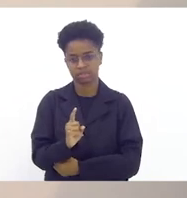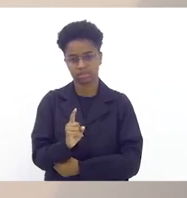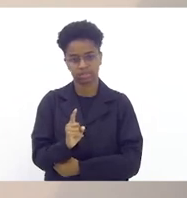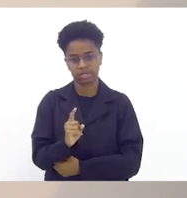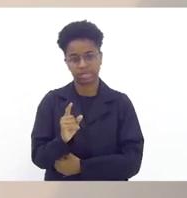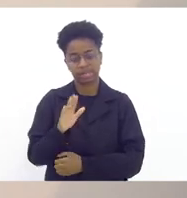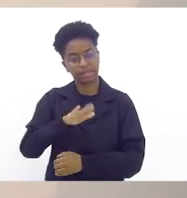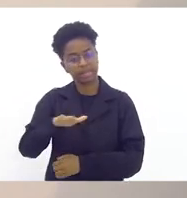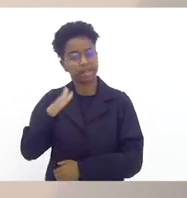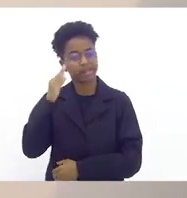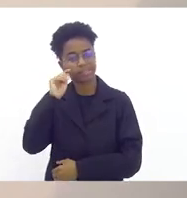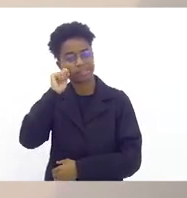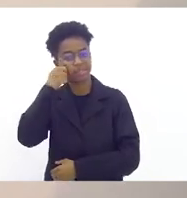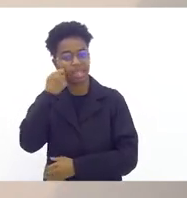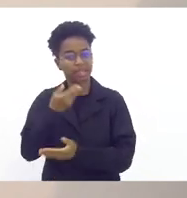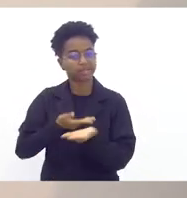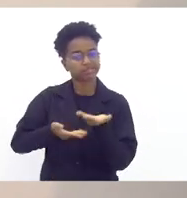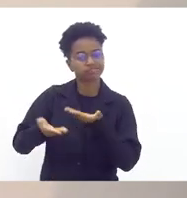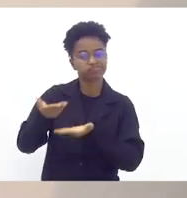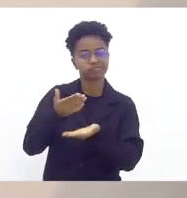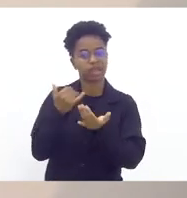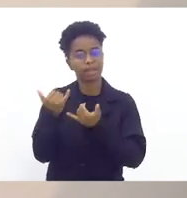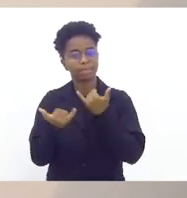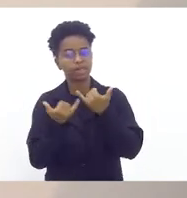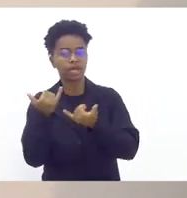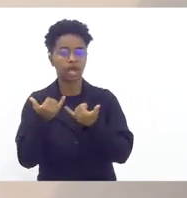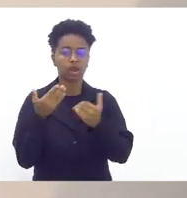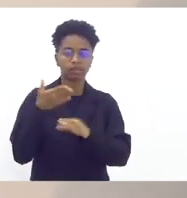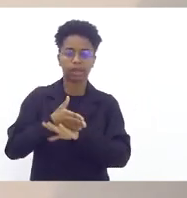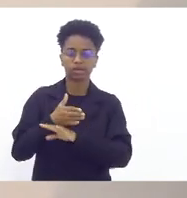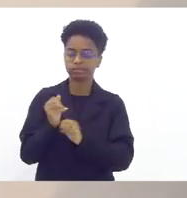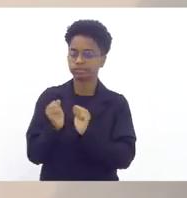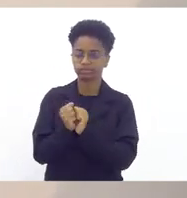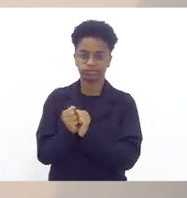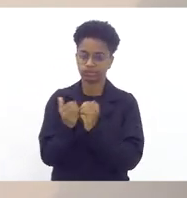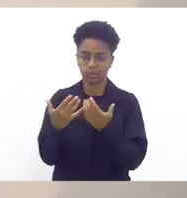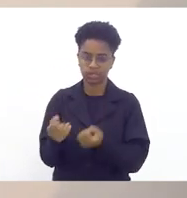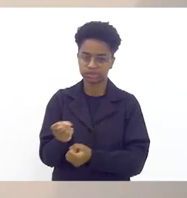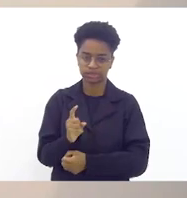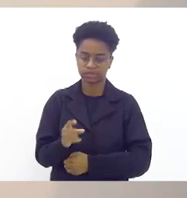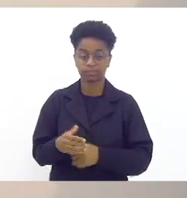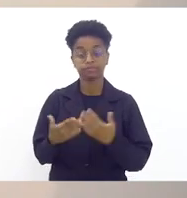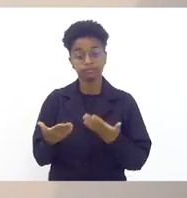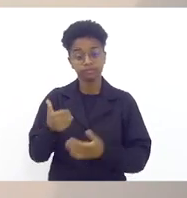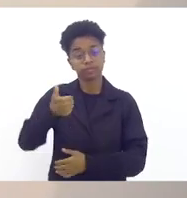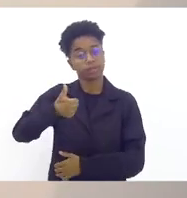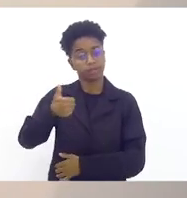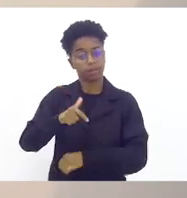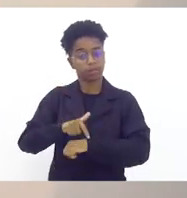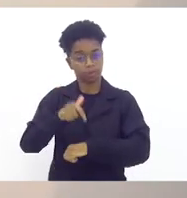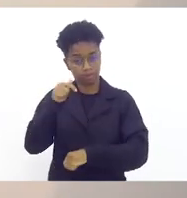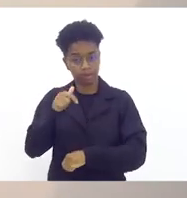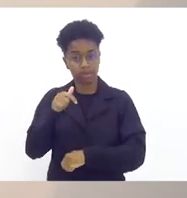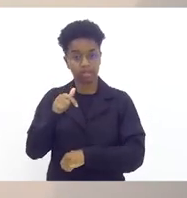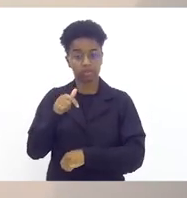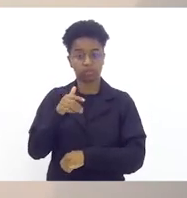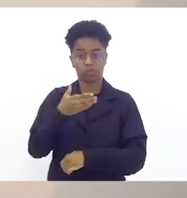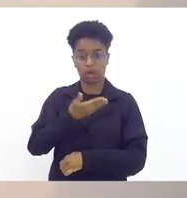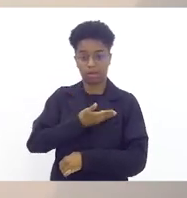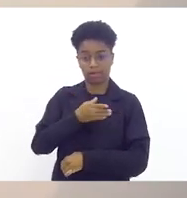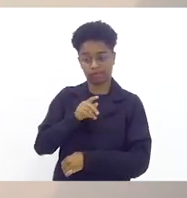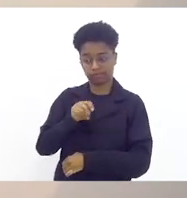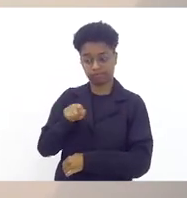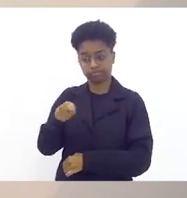crianças negras interajam, estejam ali brincando, participando. Então, nesse primeiro momento, ele é chamado de carvão.